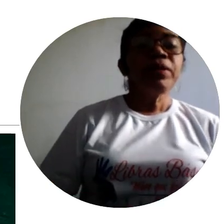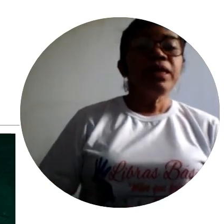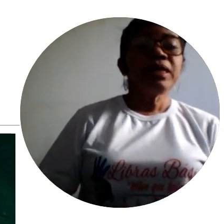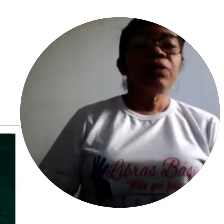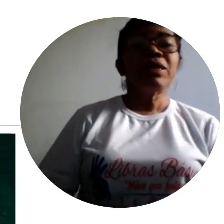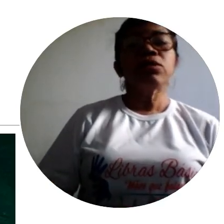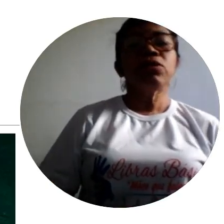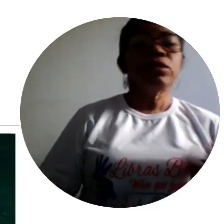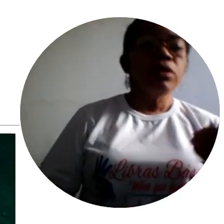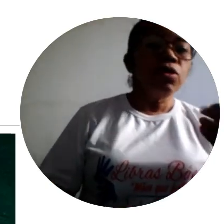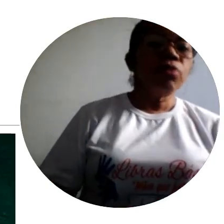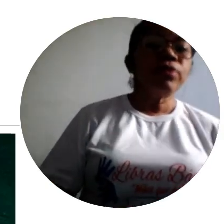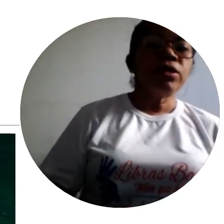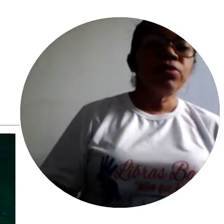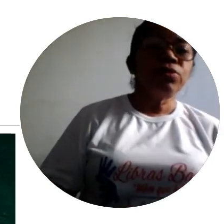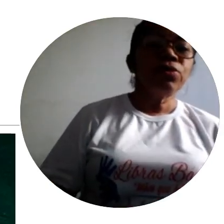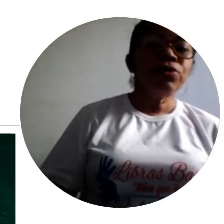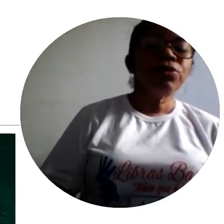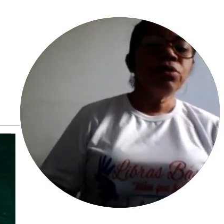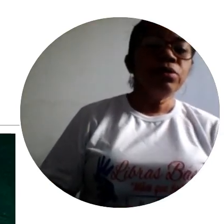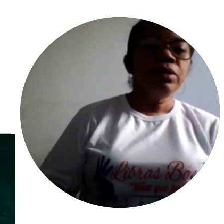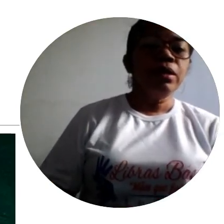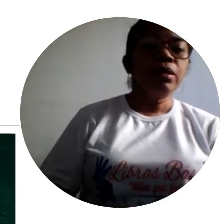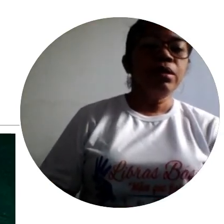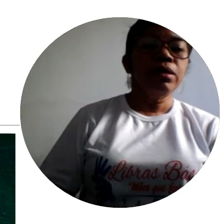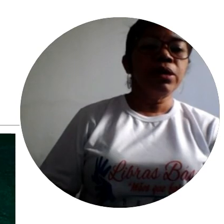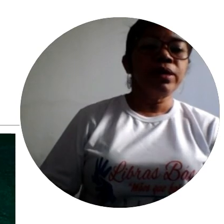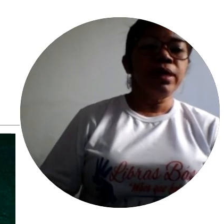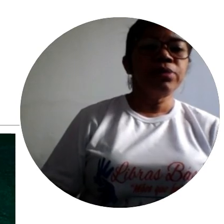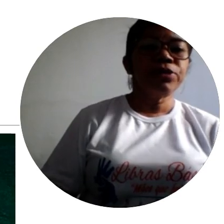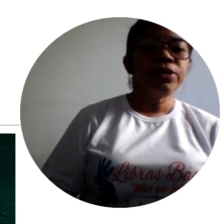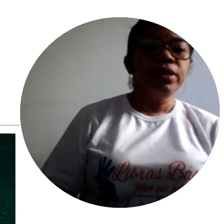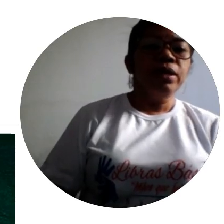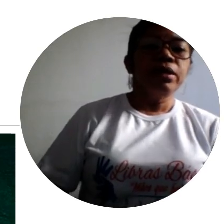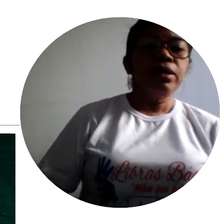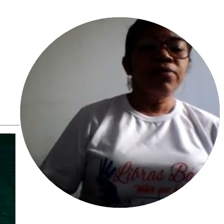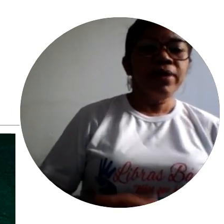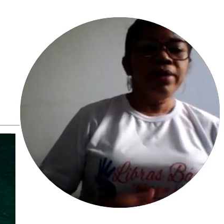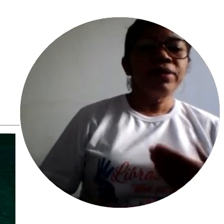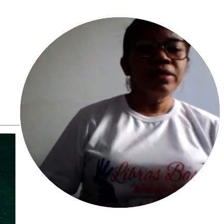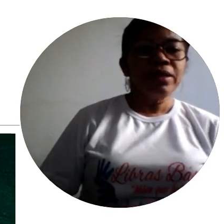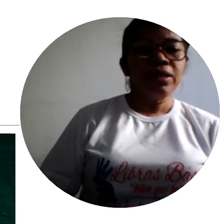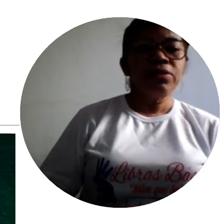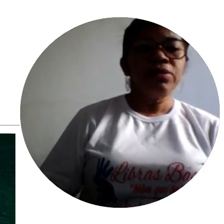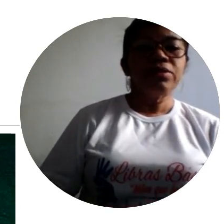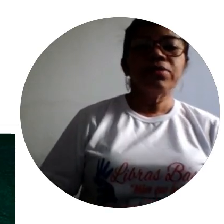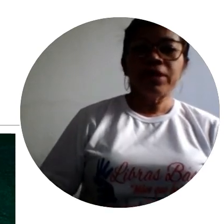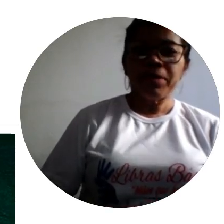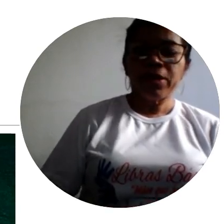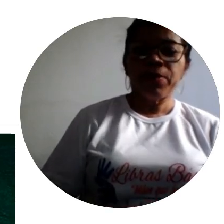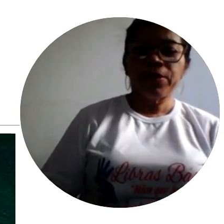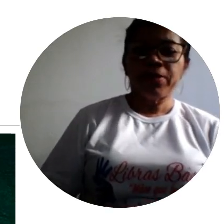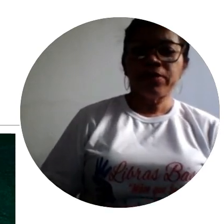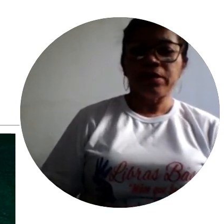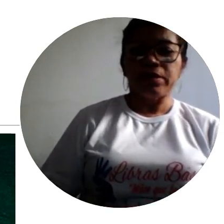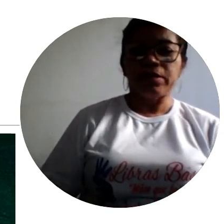certo? E as saudações, eu convidei o Hugo, né? Que é um intérprete, que vai fazer aqui, vai